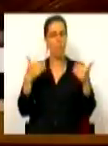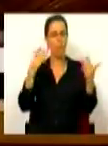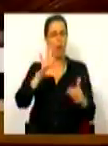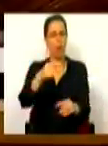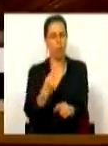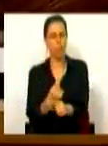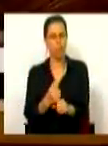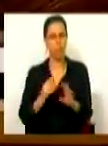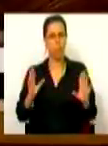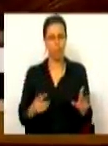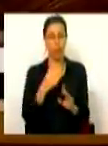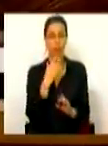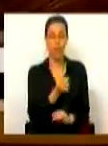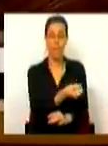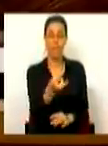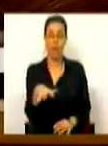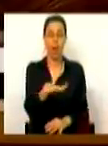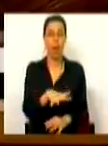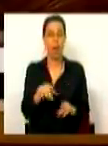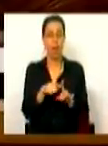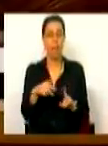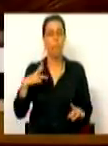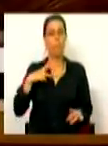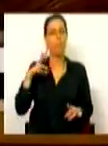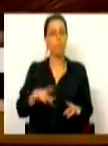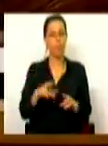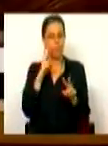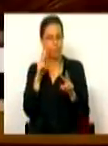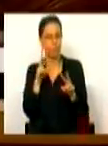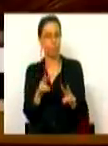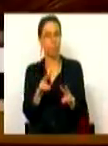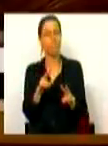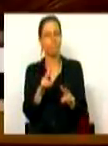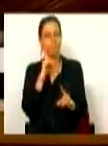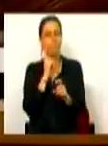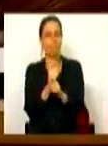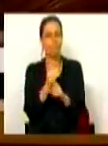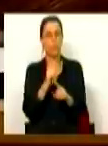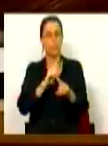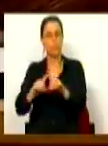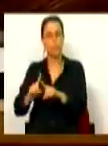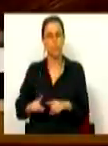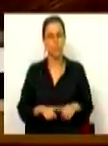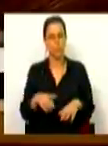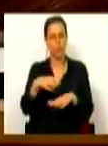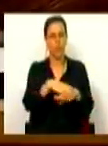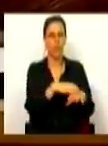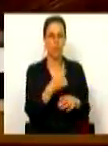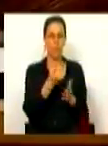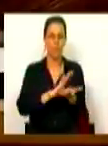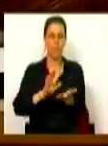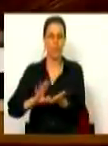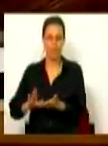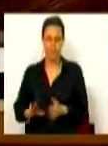país. Em muitos destes domínios, Portugal está a ser observado atentamente pelas mais variadas agências de